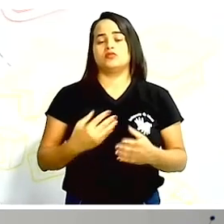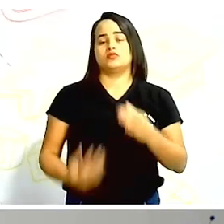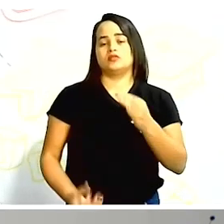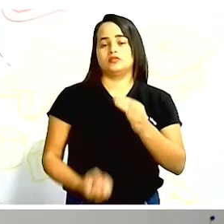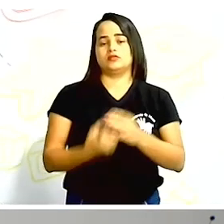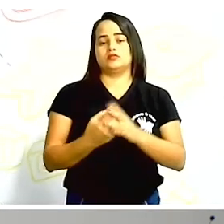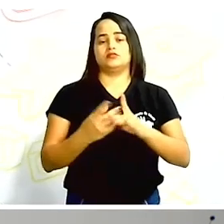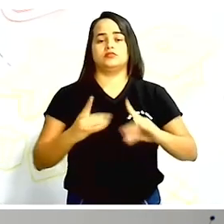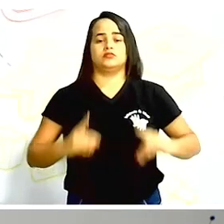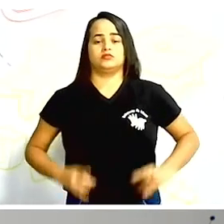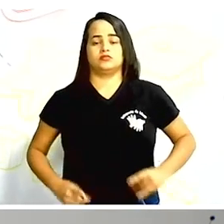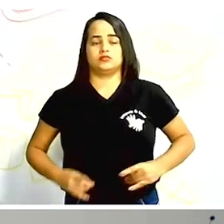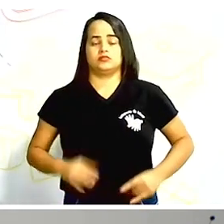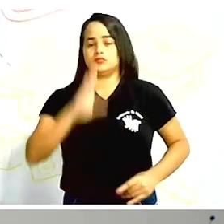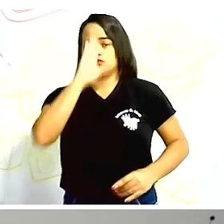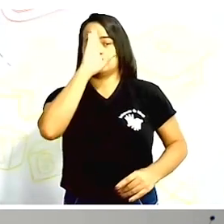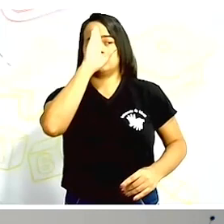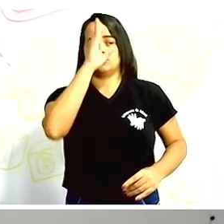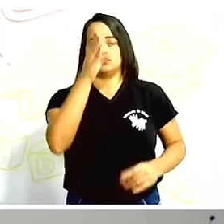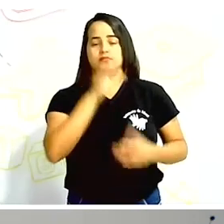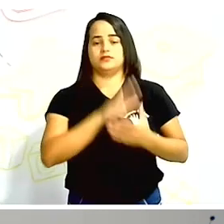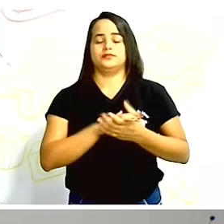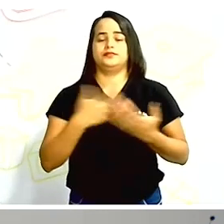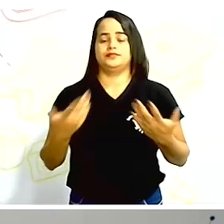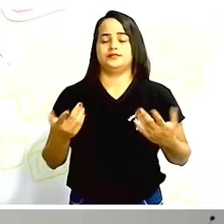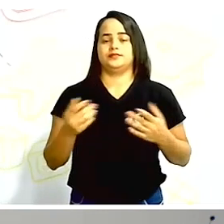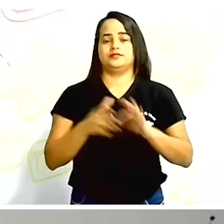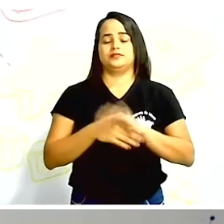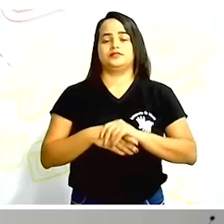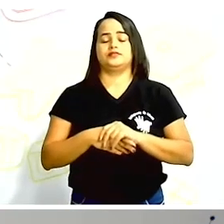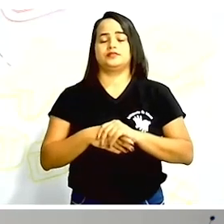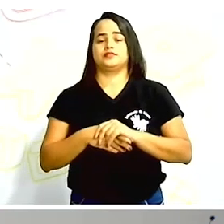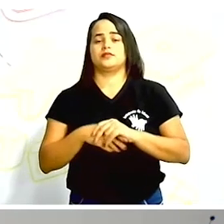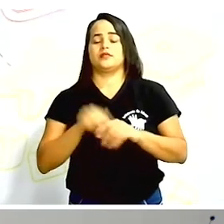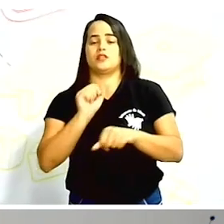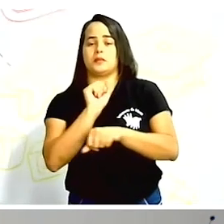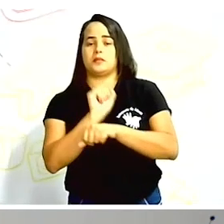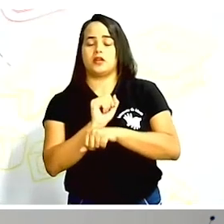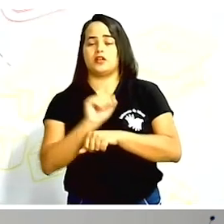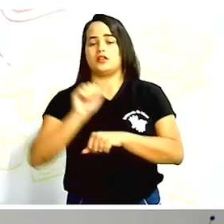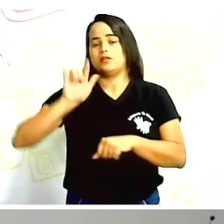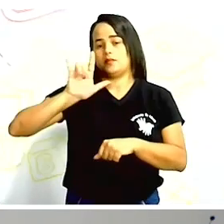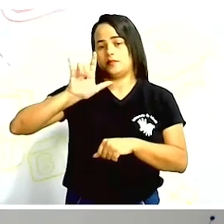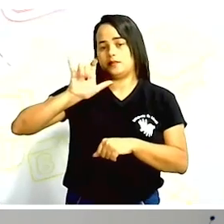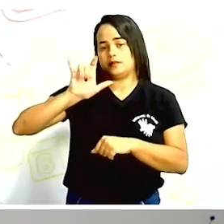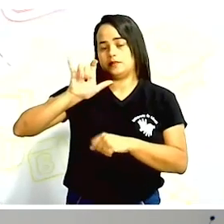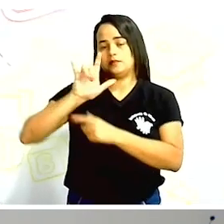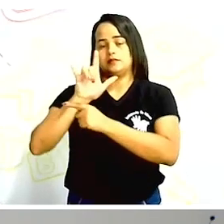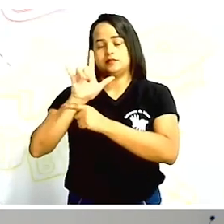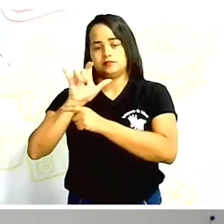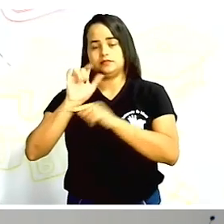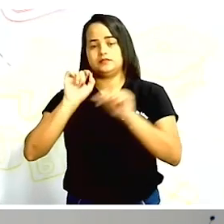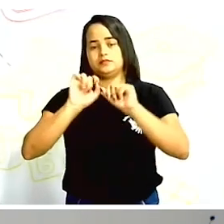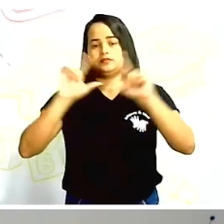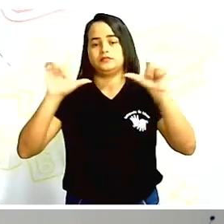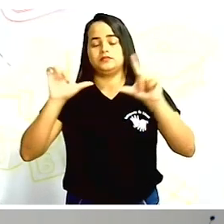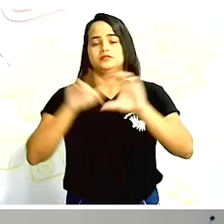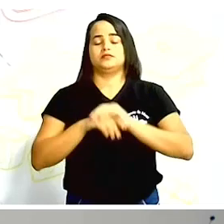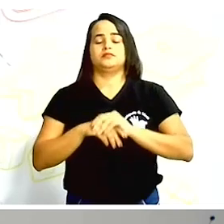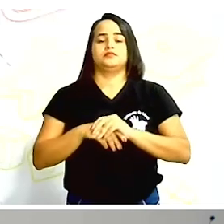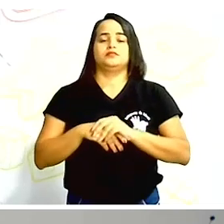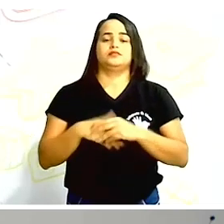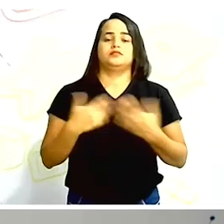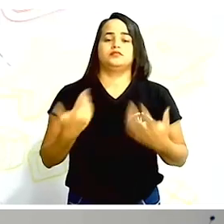aí os principais, ó. Vocês podem aí dar uma pausa nessa aula, tirar um print aí dessa imagem para vocês,